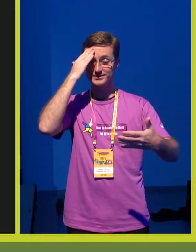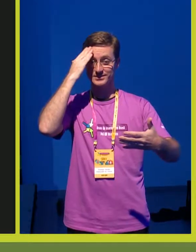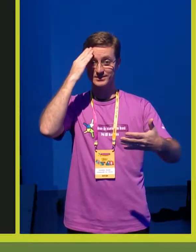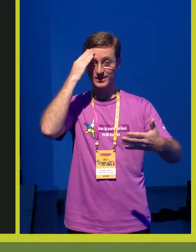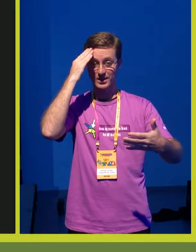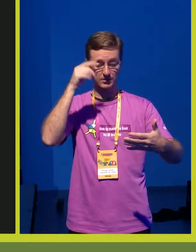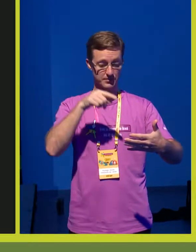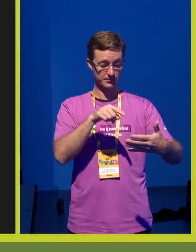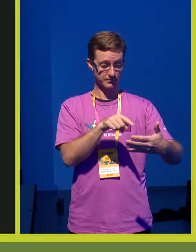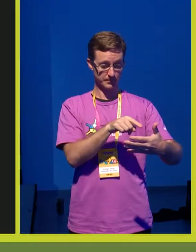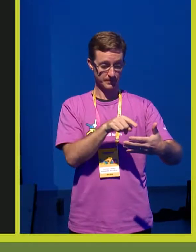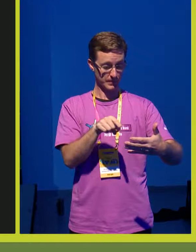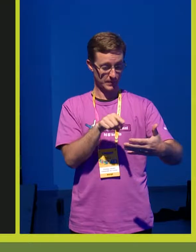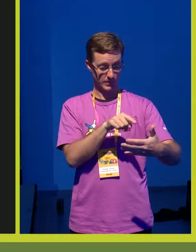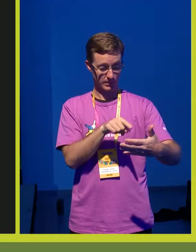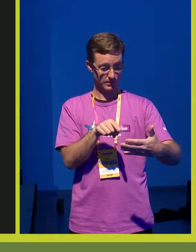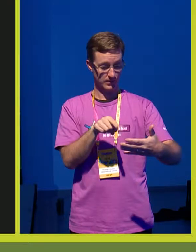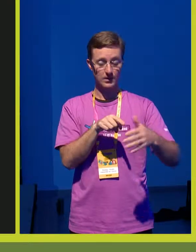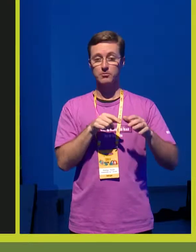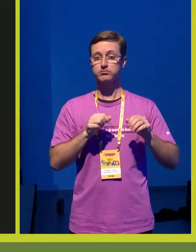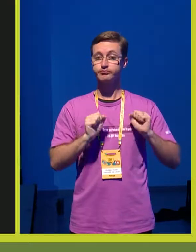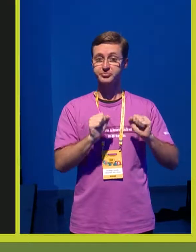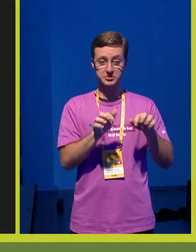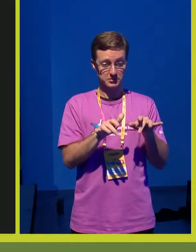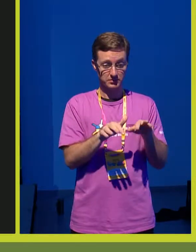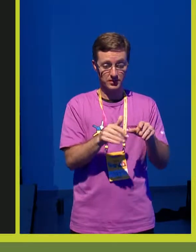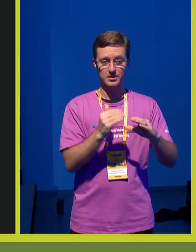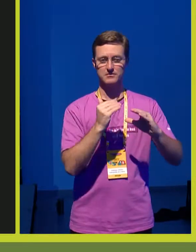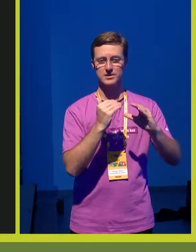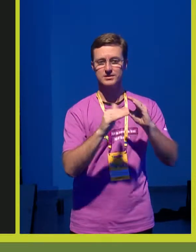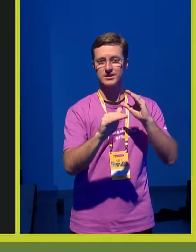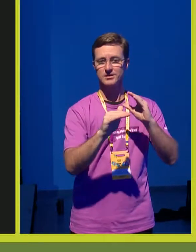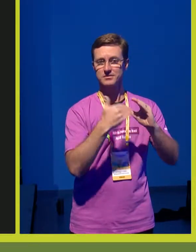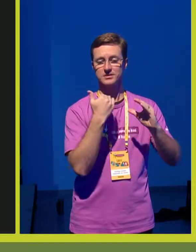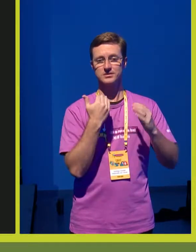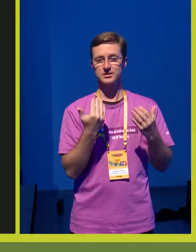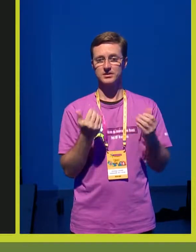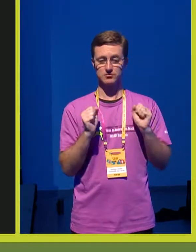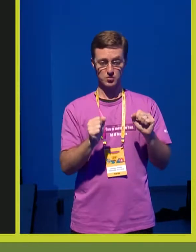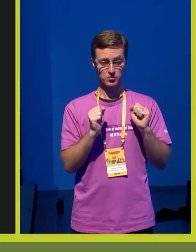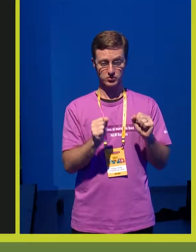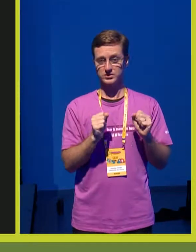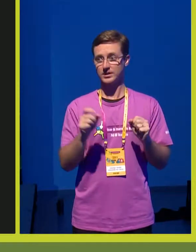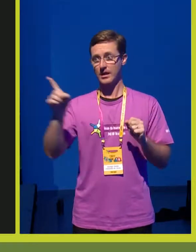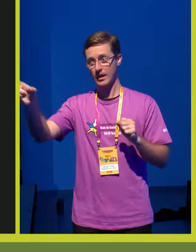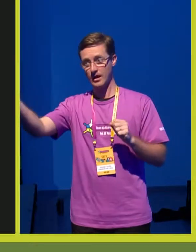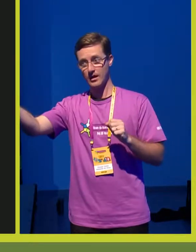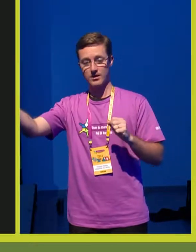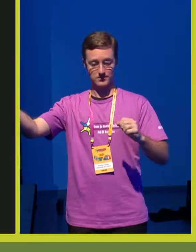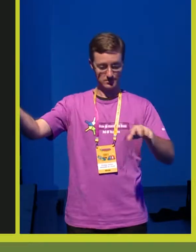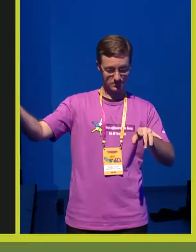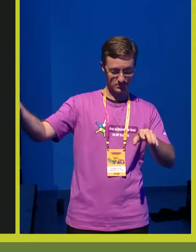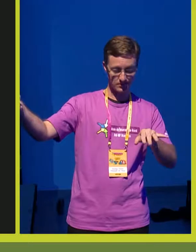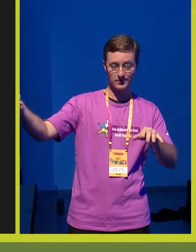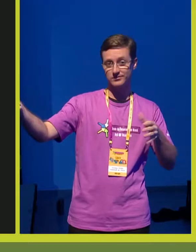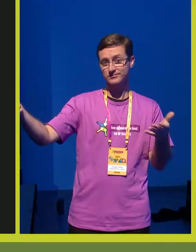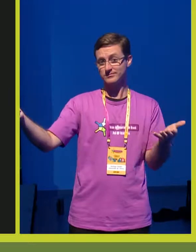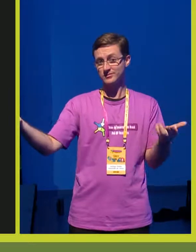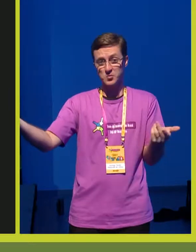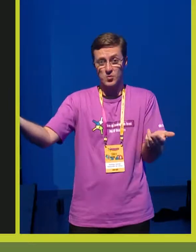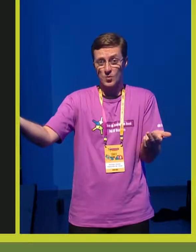na interface do WhatsApp web a polícia também podia escrever e podia acompanhar em tempo real o que essa pessoa estava escrevendo ou pelo menos